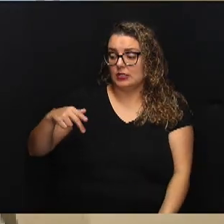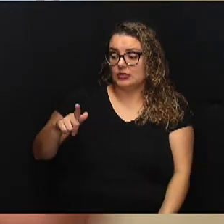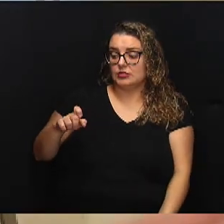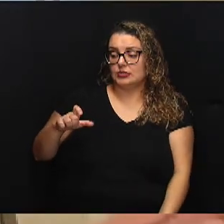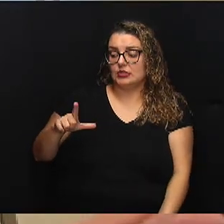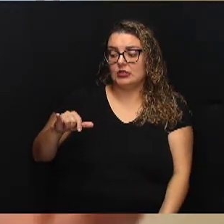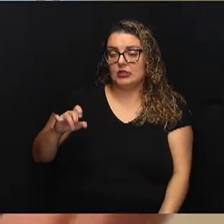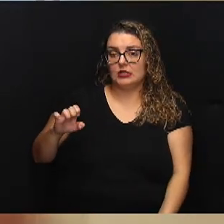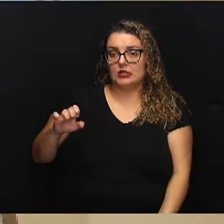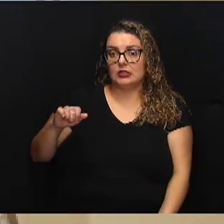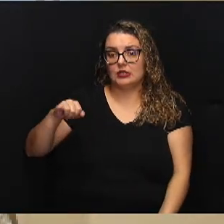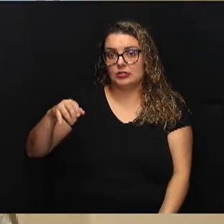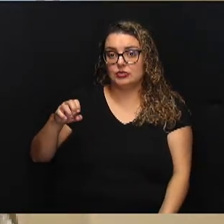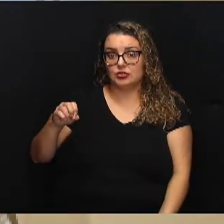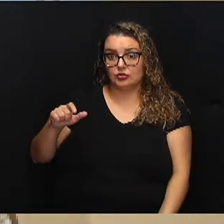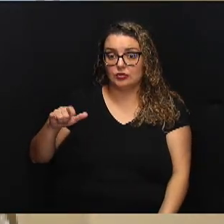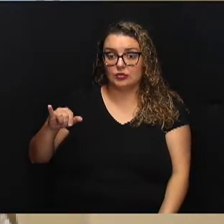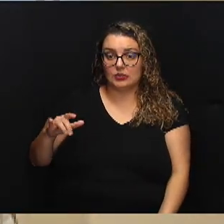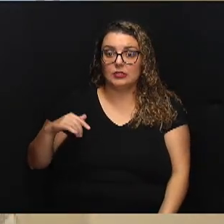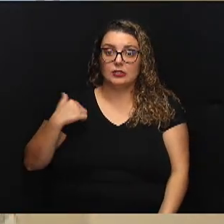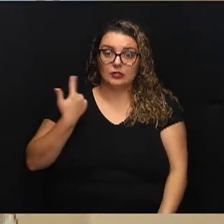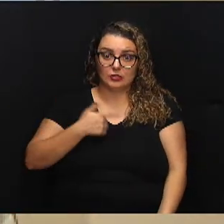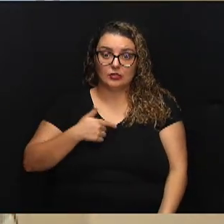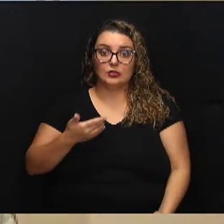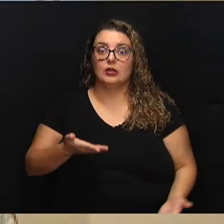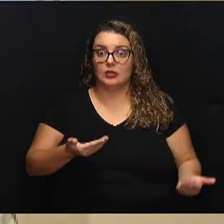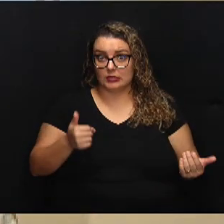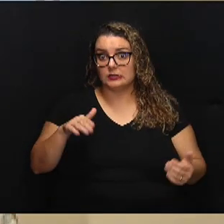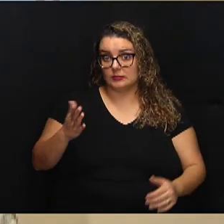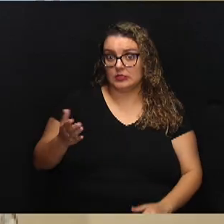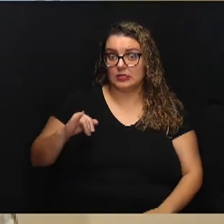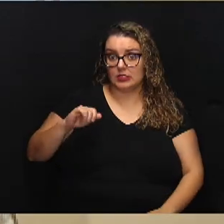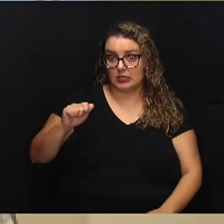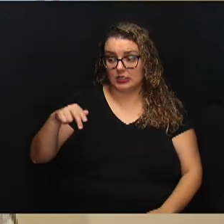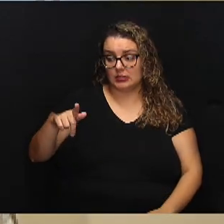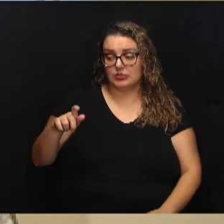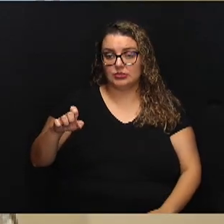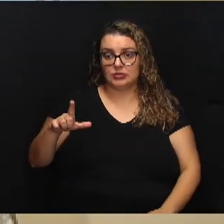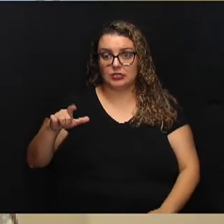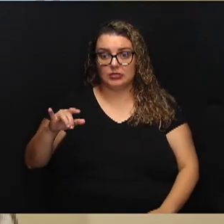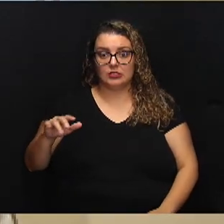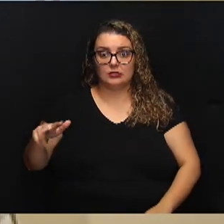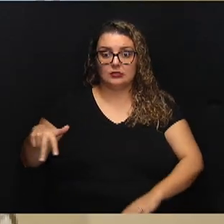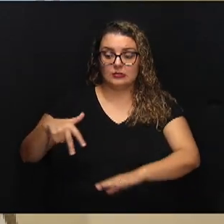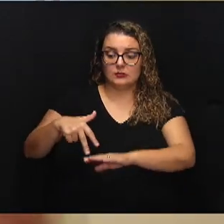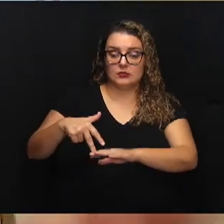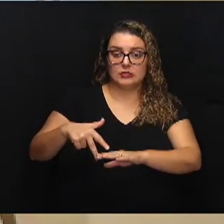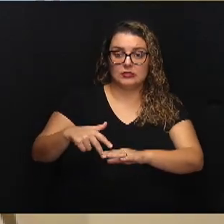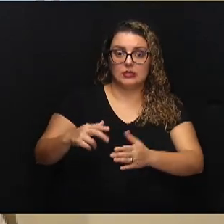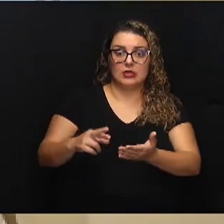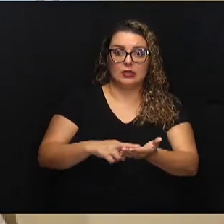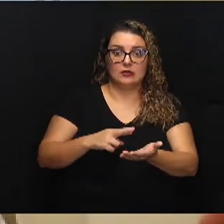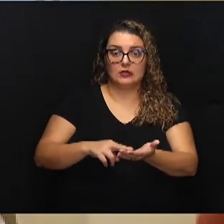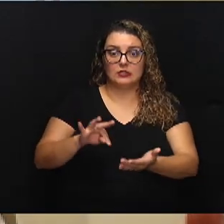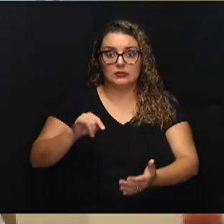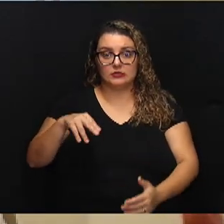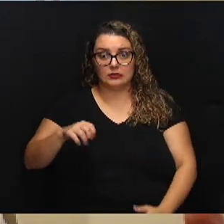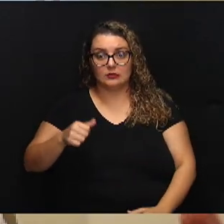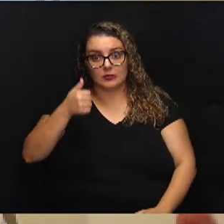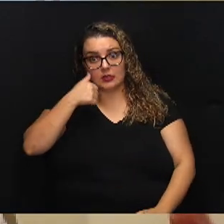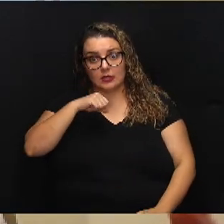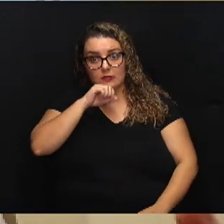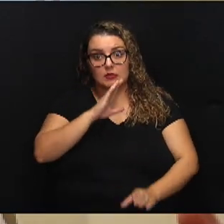Não sei se você lembra, quando nós éramos mais novas, a Angelina Jolie foi capa da revista Time, porque a mãe dela